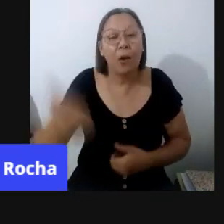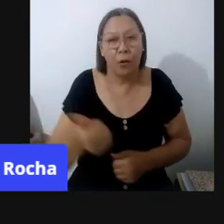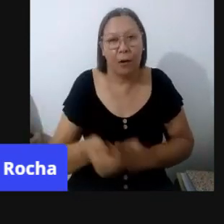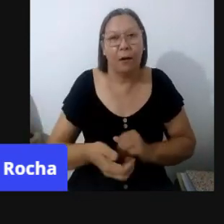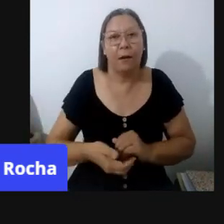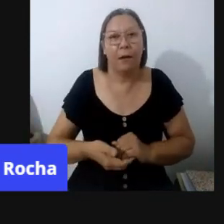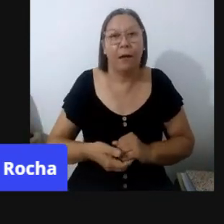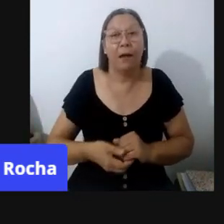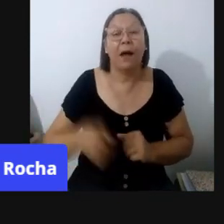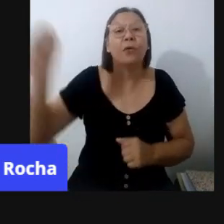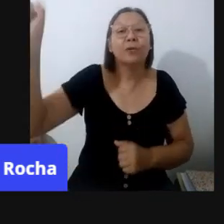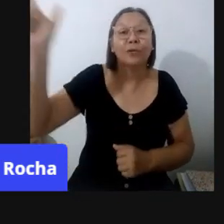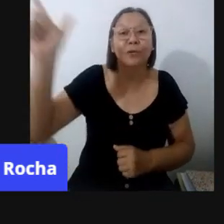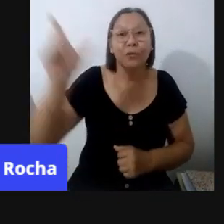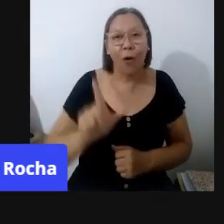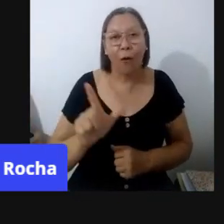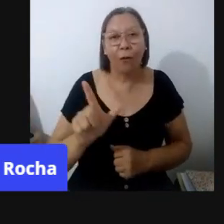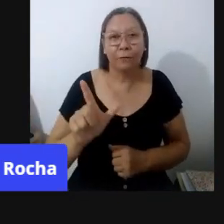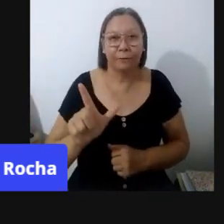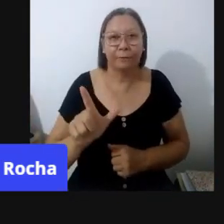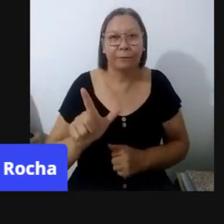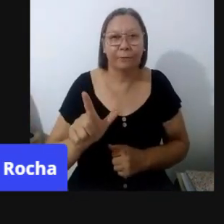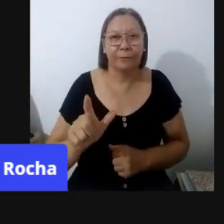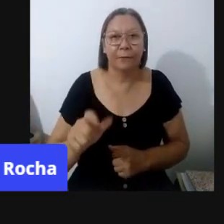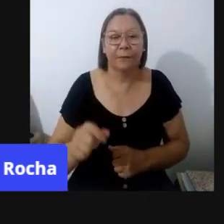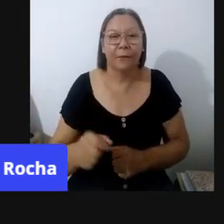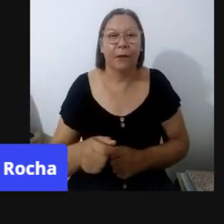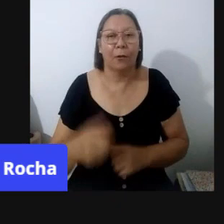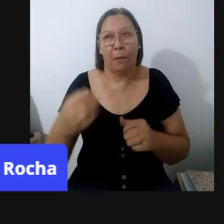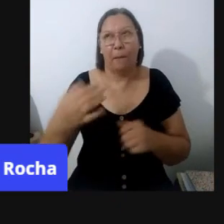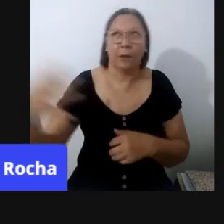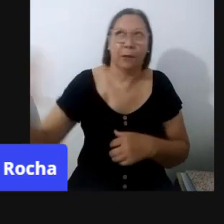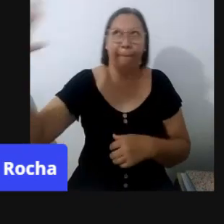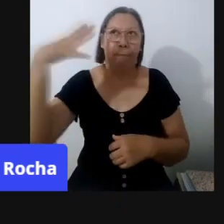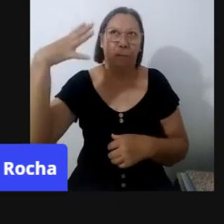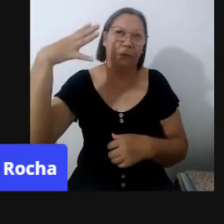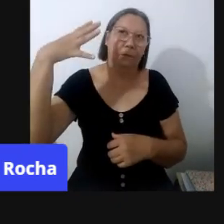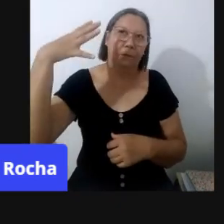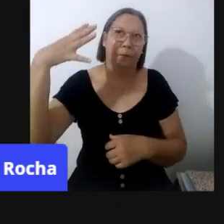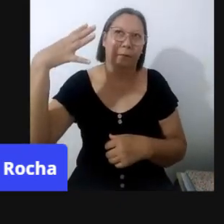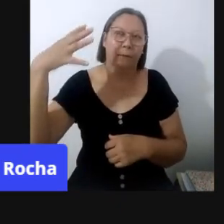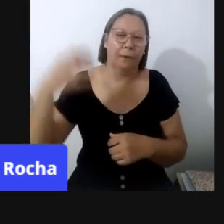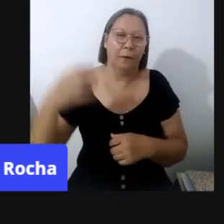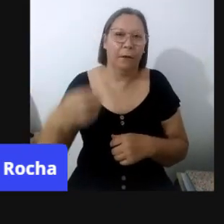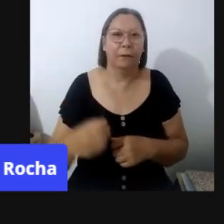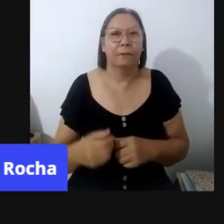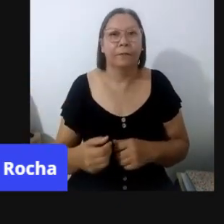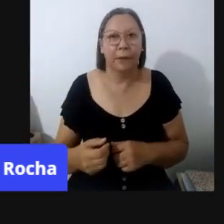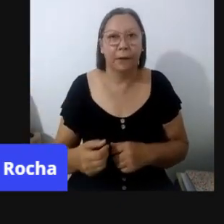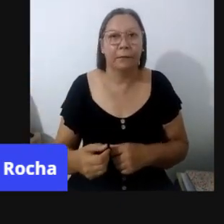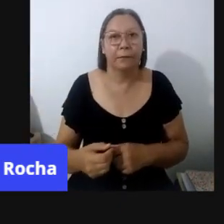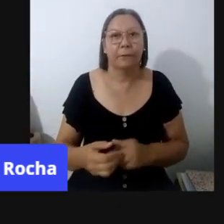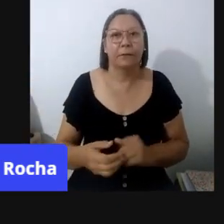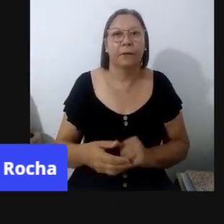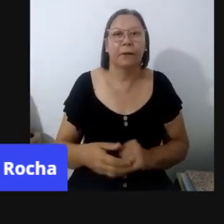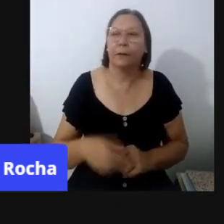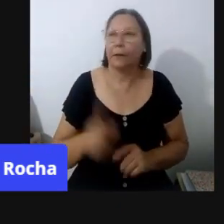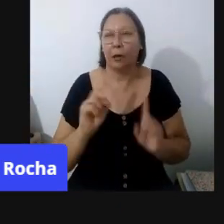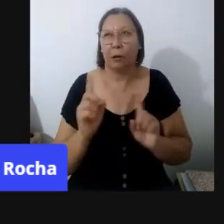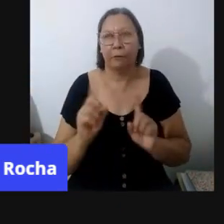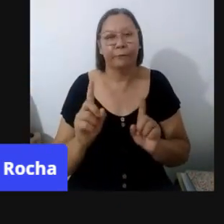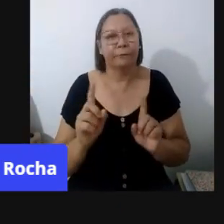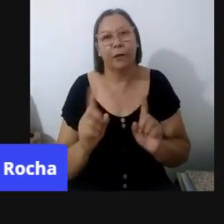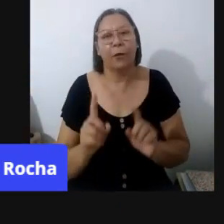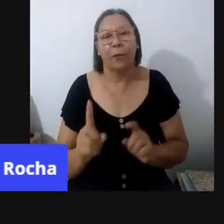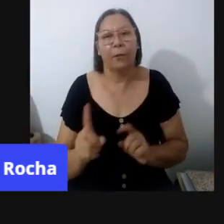tem. Claro, não diretamente. Se você for gravar diretamente embaixo do sol, primeiro que não é recomendado, né? Não é